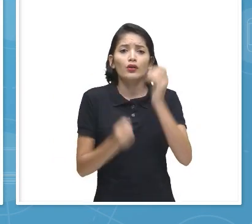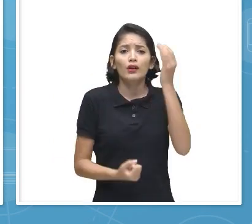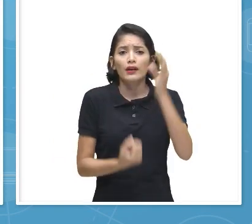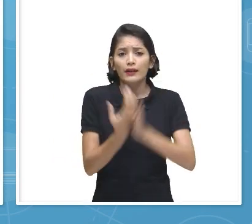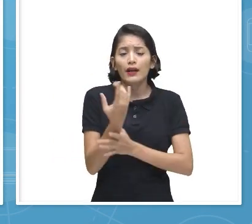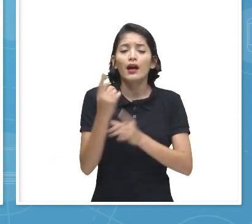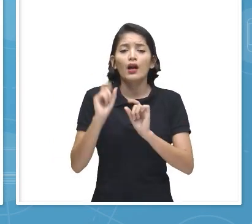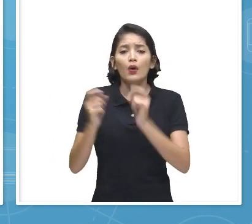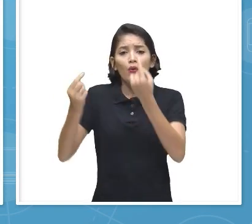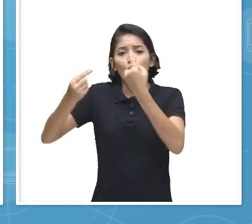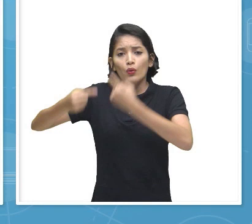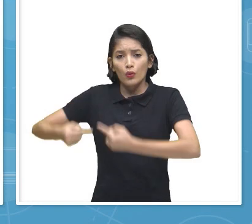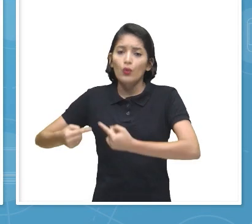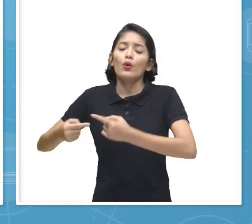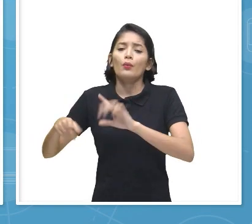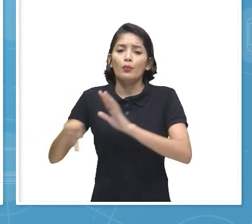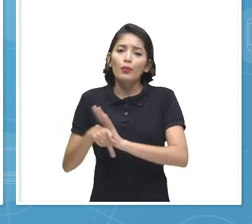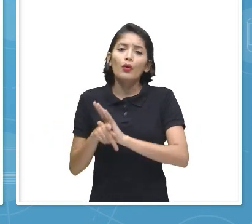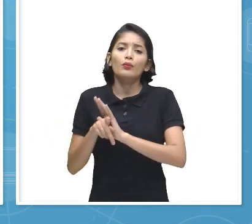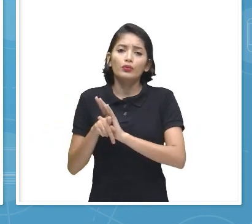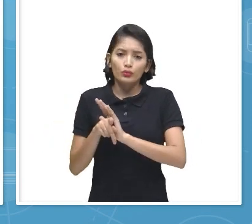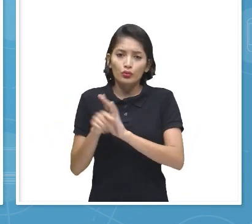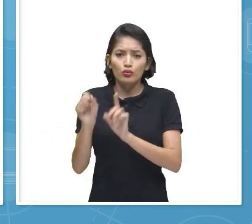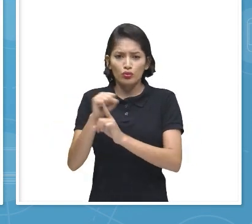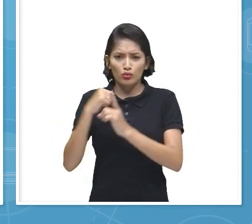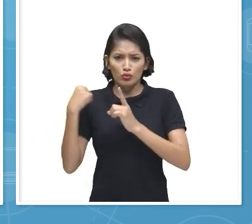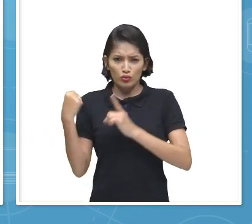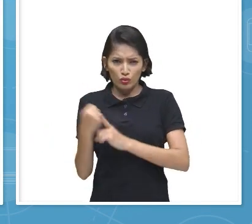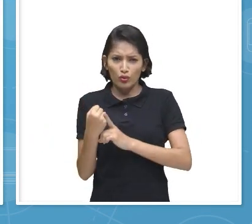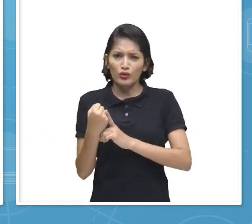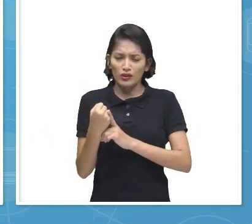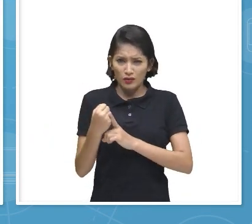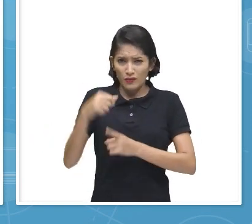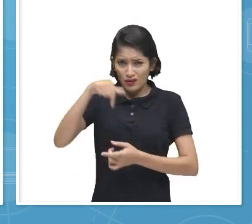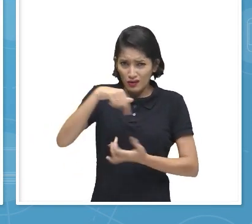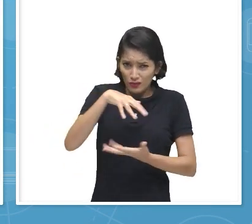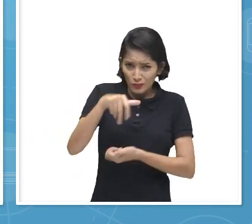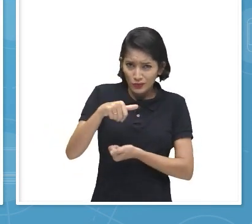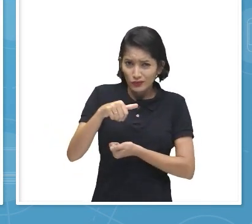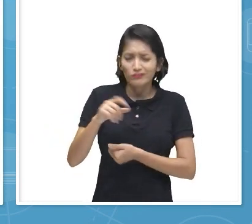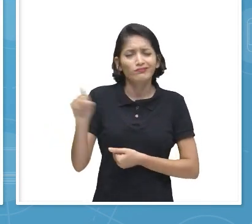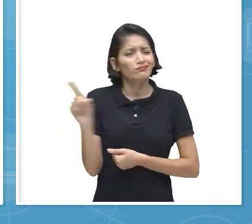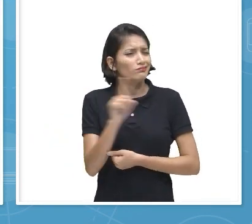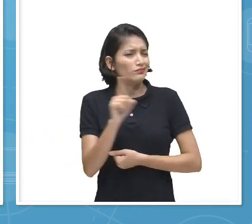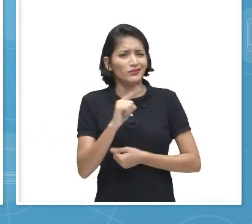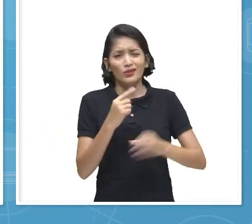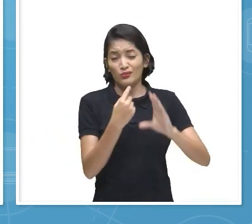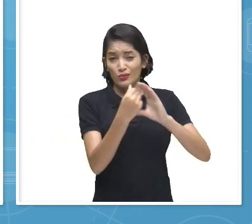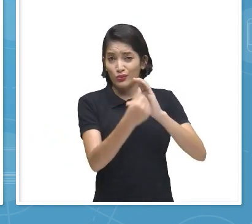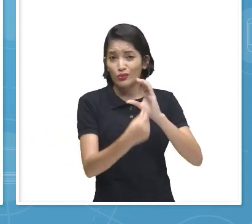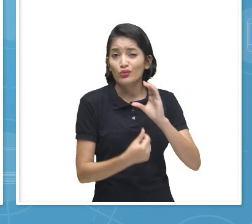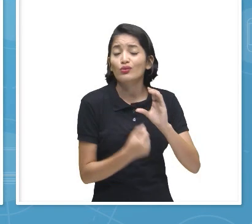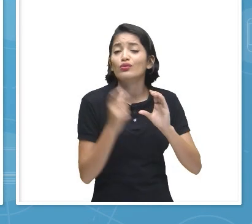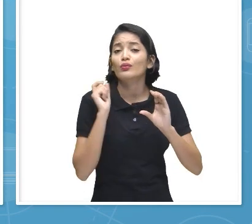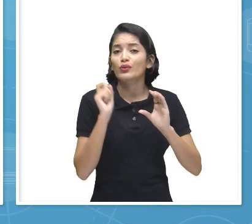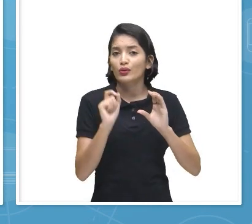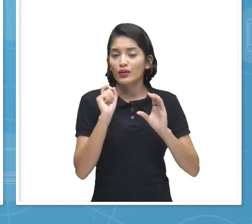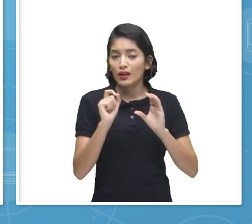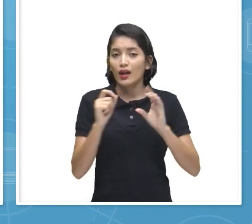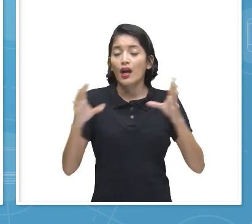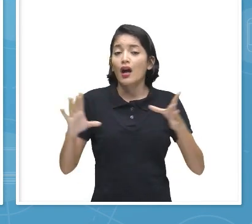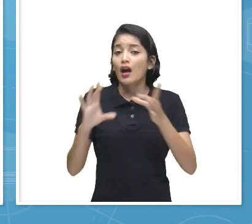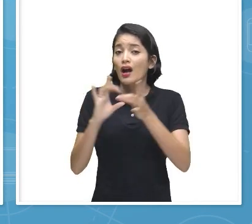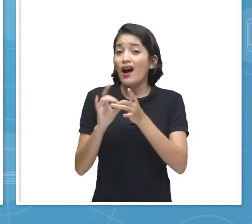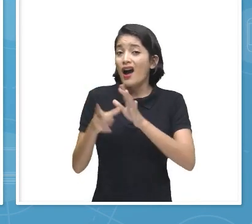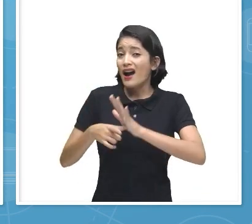ameaça socialista soviética do mundo. Não, o capitalismo, né, ele vai estar aliado a gente há